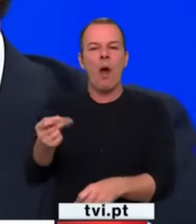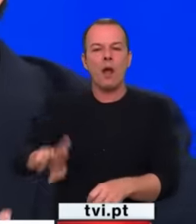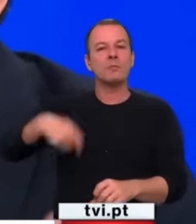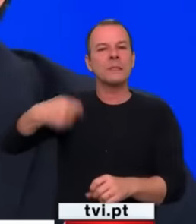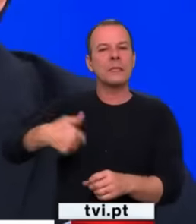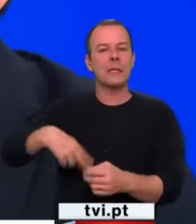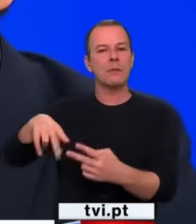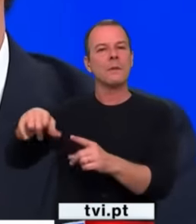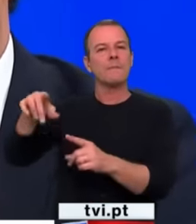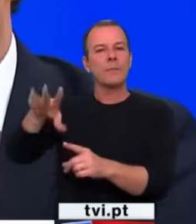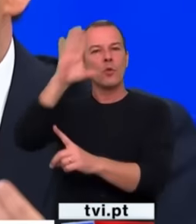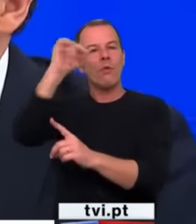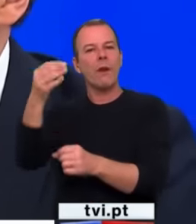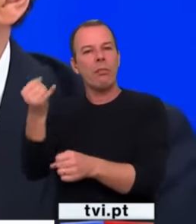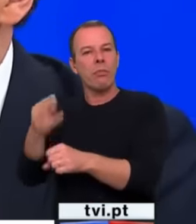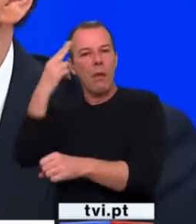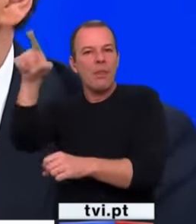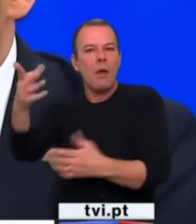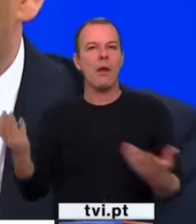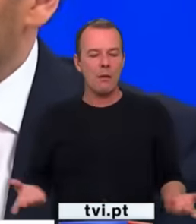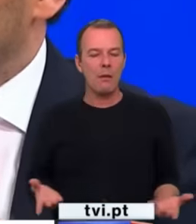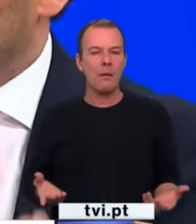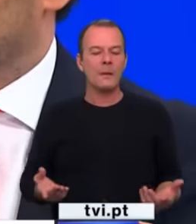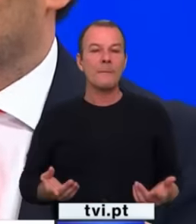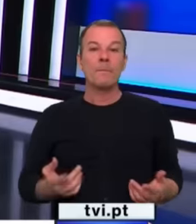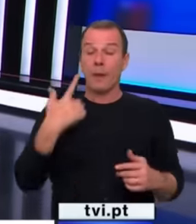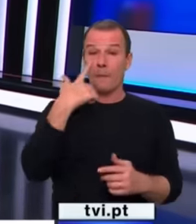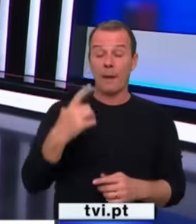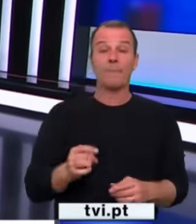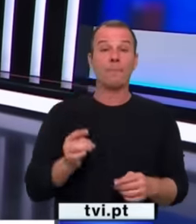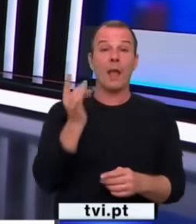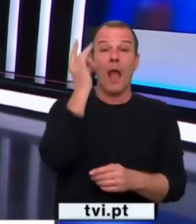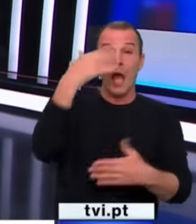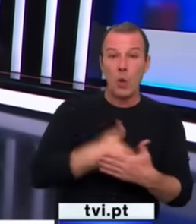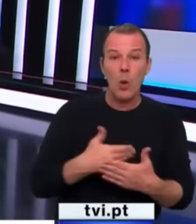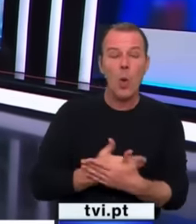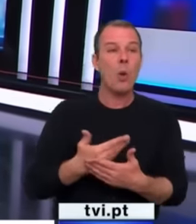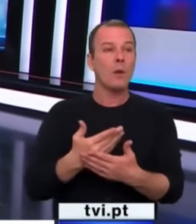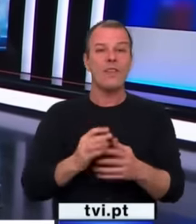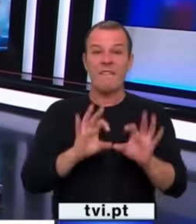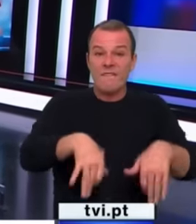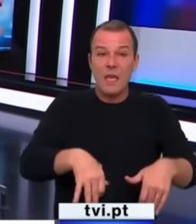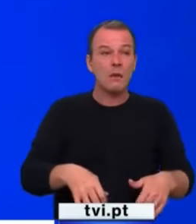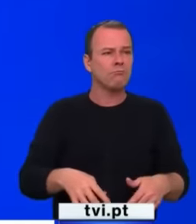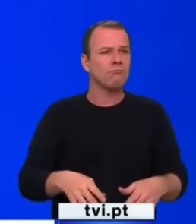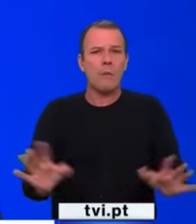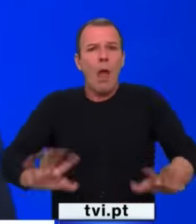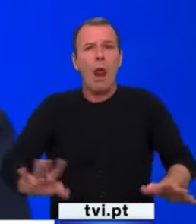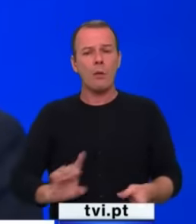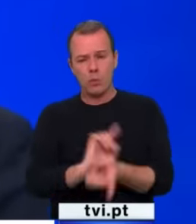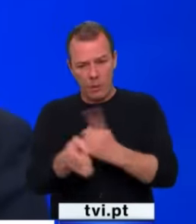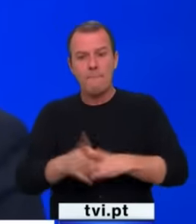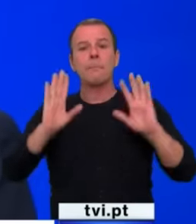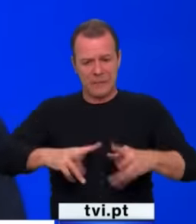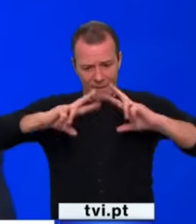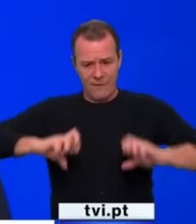tivemos metade dos apoios públicos à habitação a uma empresa. E, portanto, este circuito da corrupção não morre com nenhuma decisão, tem que ser investigado, e é bom que esteja a ser investigado.